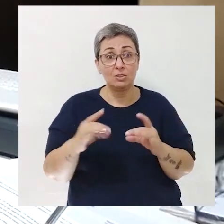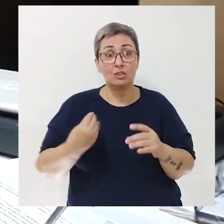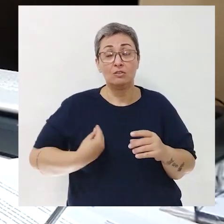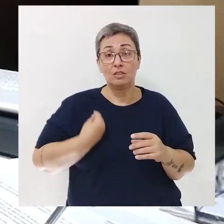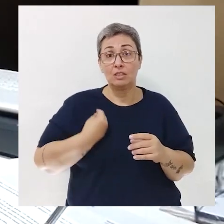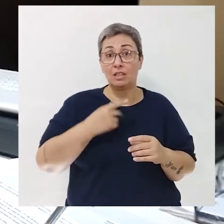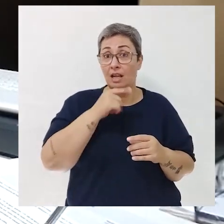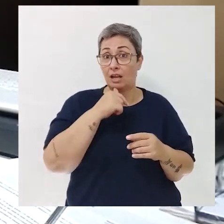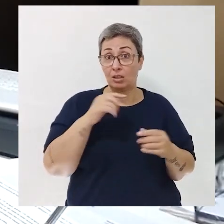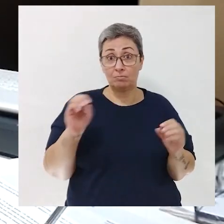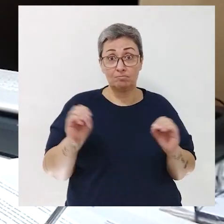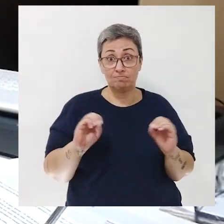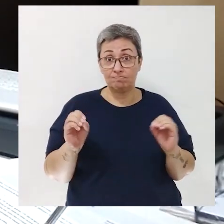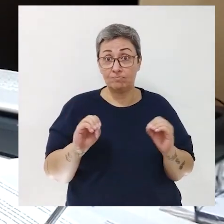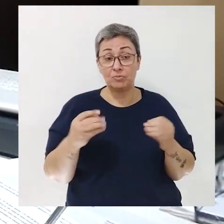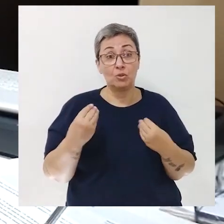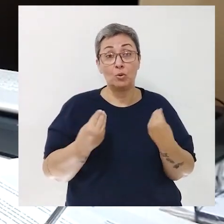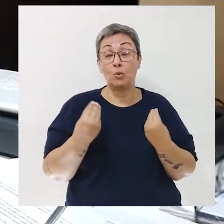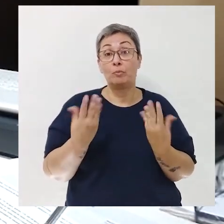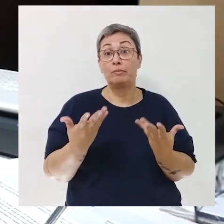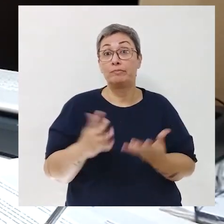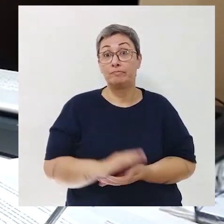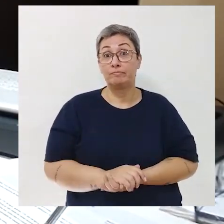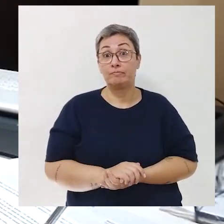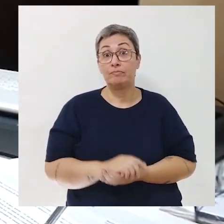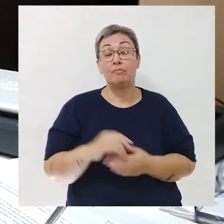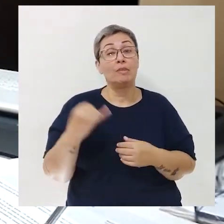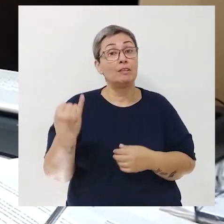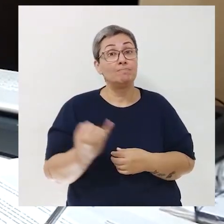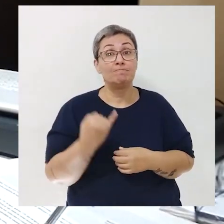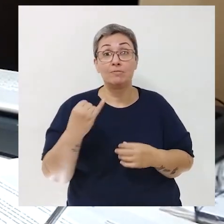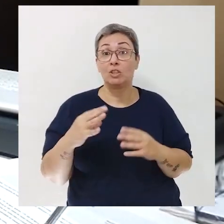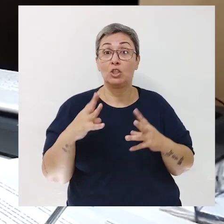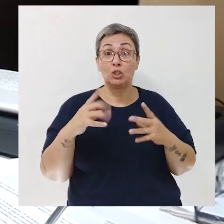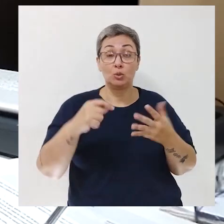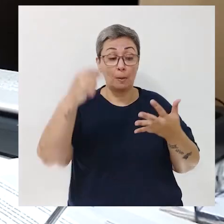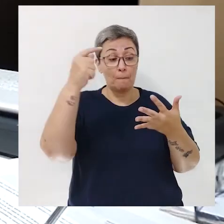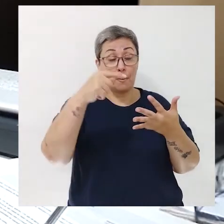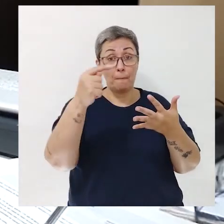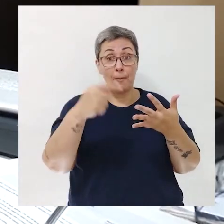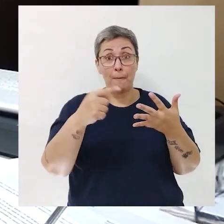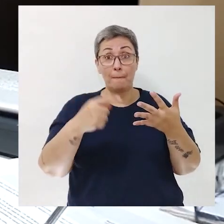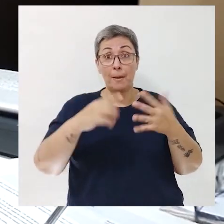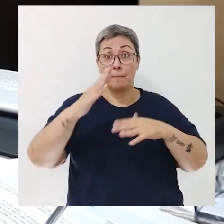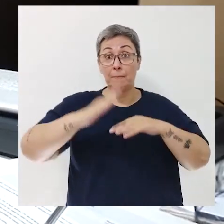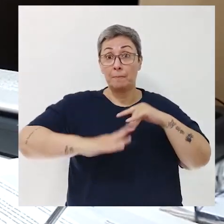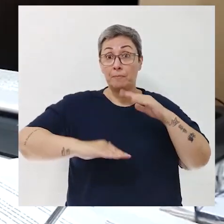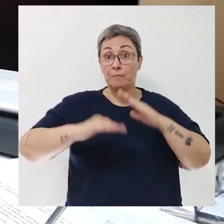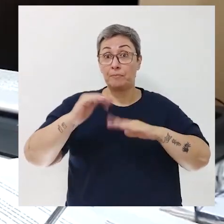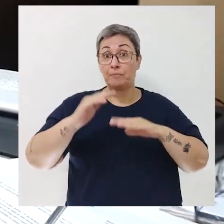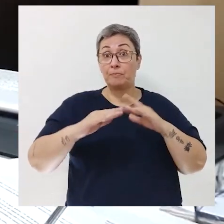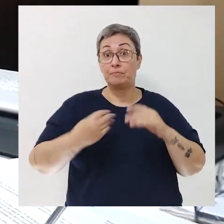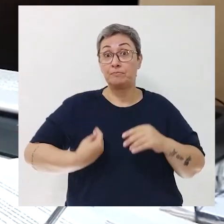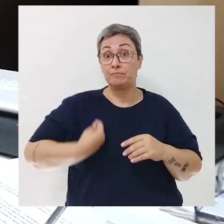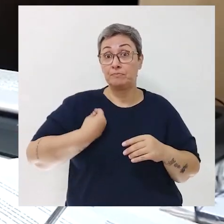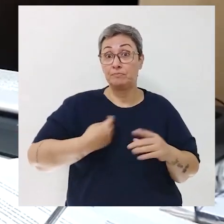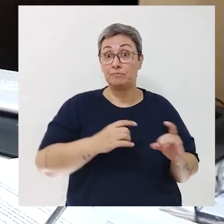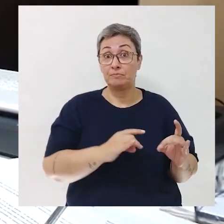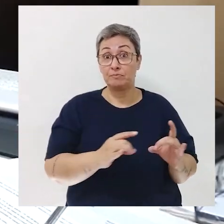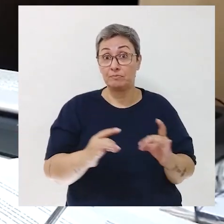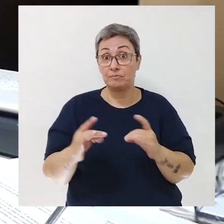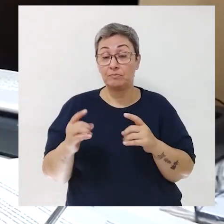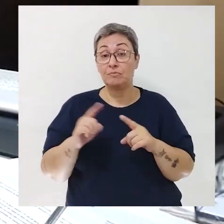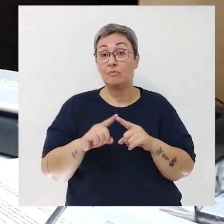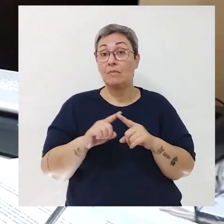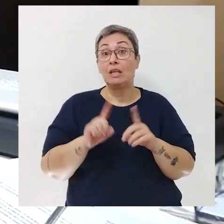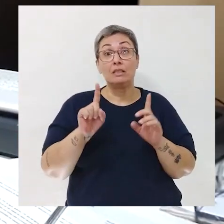não tivesse água, né? Como seria? A água é essencial em todos os seus afazeres diários. Isso sem